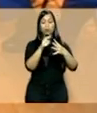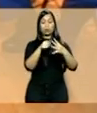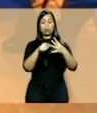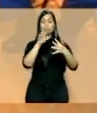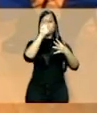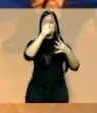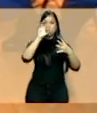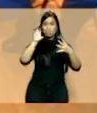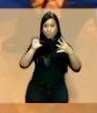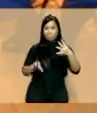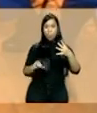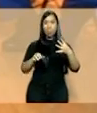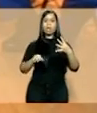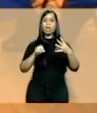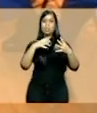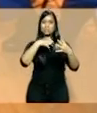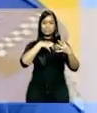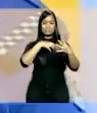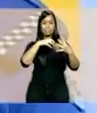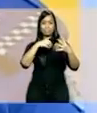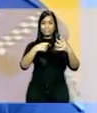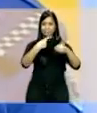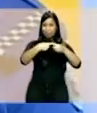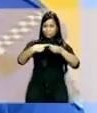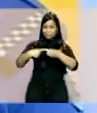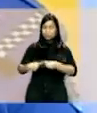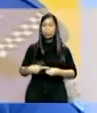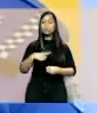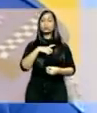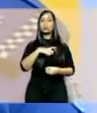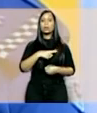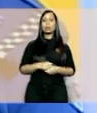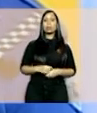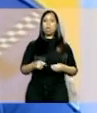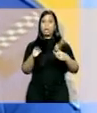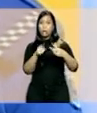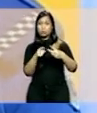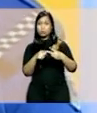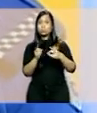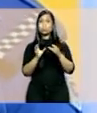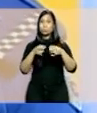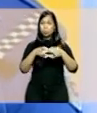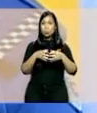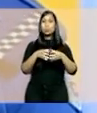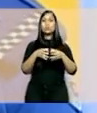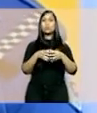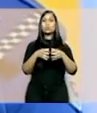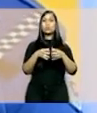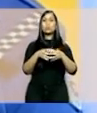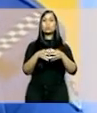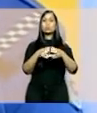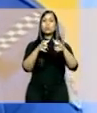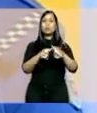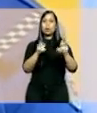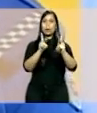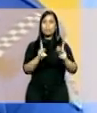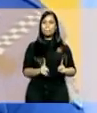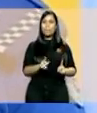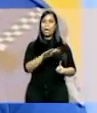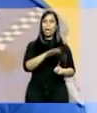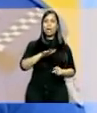regiões diferentes da cidade, cada um numa companhia. Nós temos a segunda companhia lá perto do Jardim da Paz, na Macira